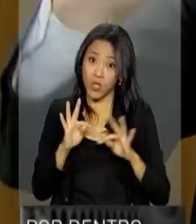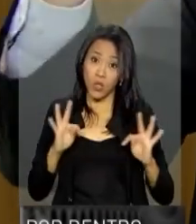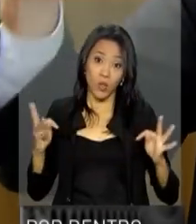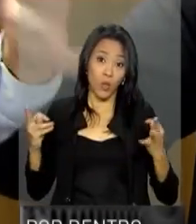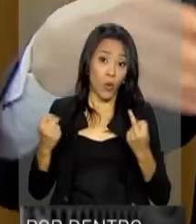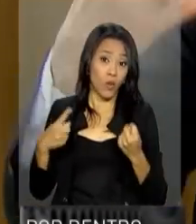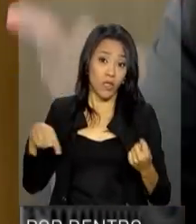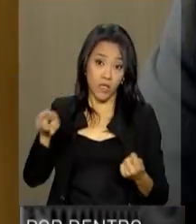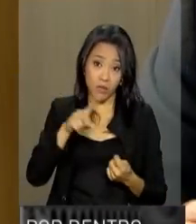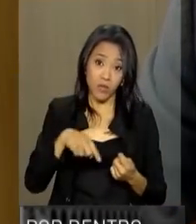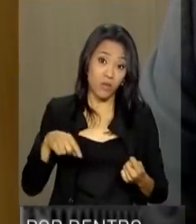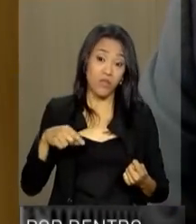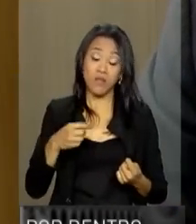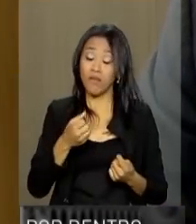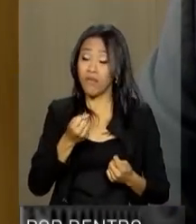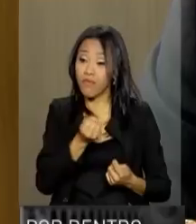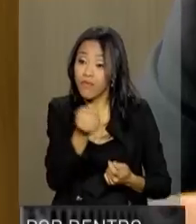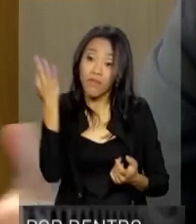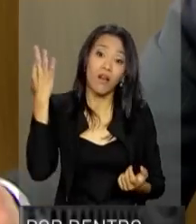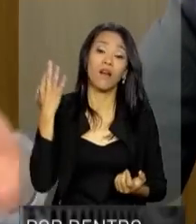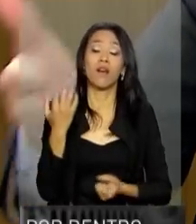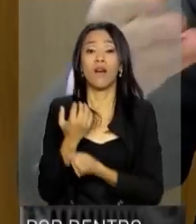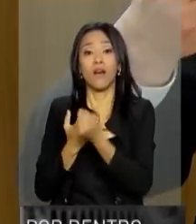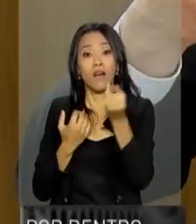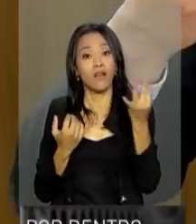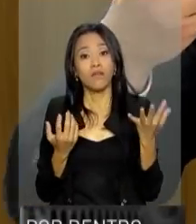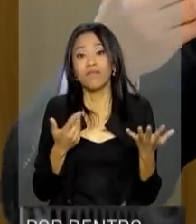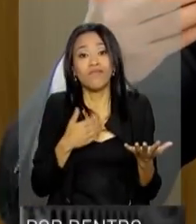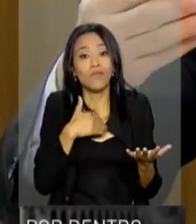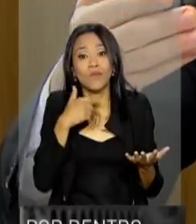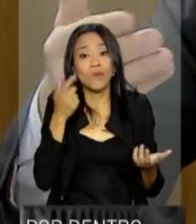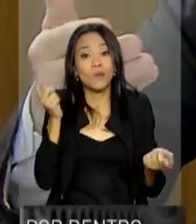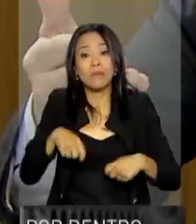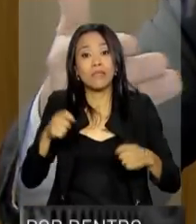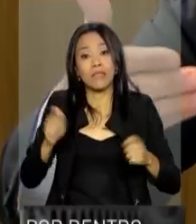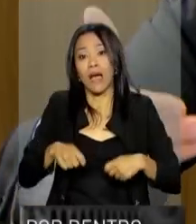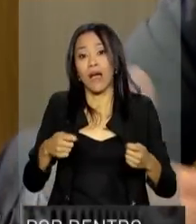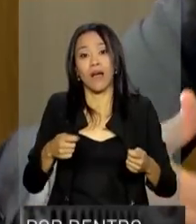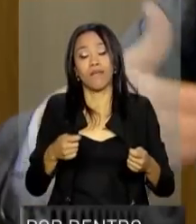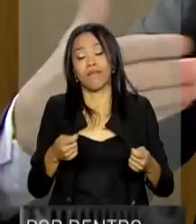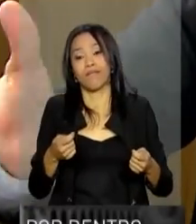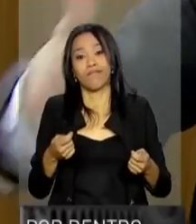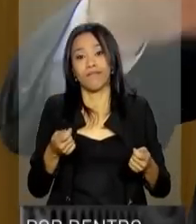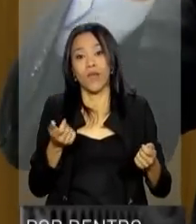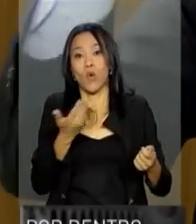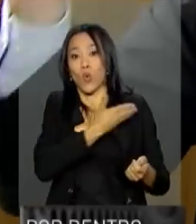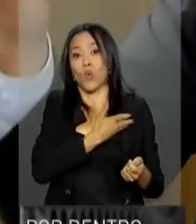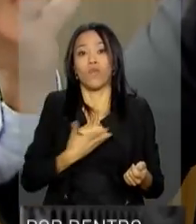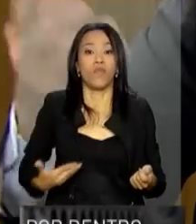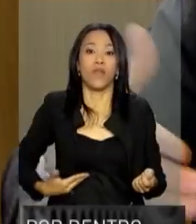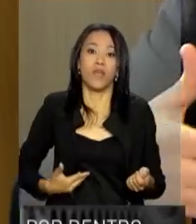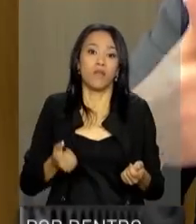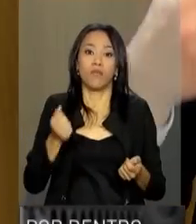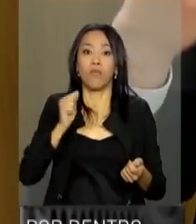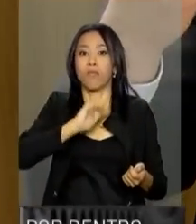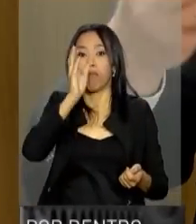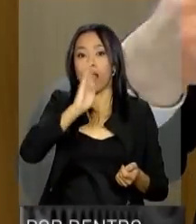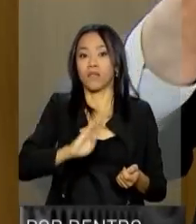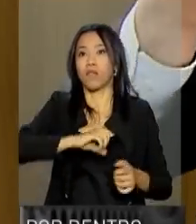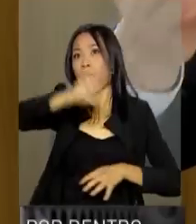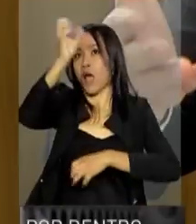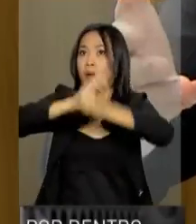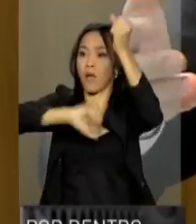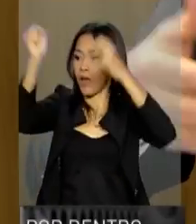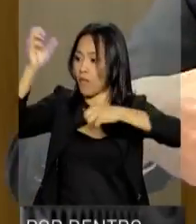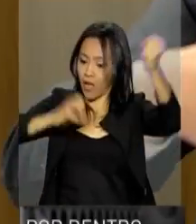pessoas dezenas de milhares de pessoas não têm como fazer um deslocamento delas é pelo governo para o resto do brasil elas vão